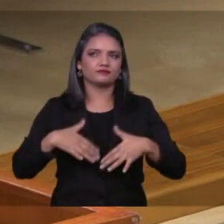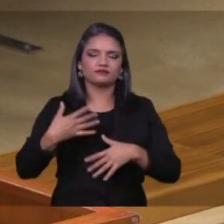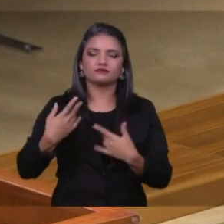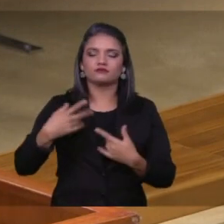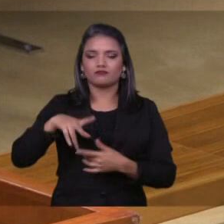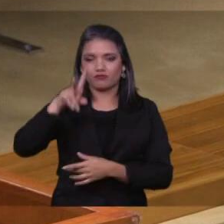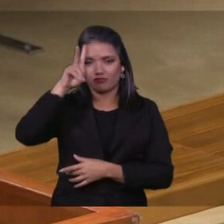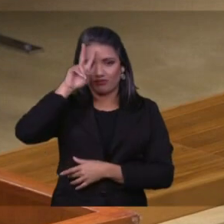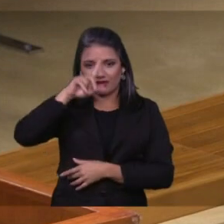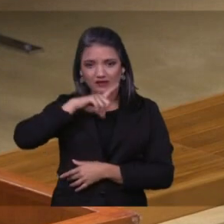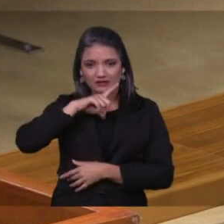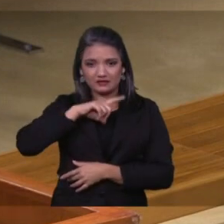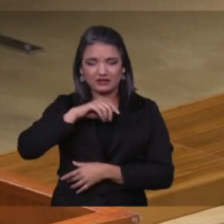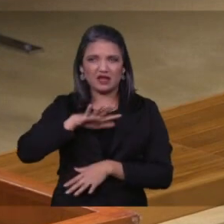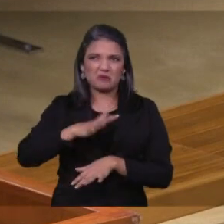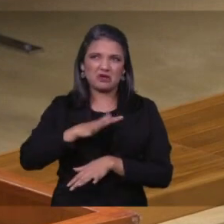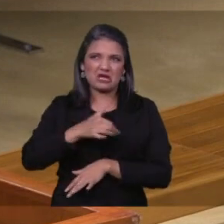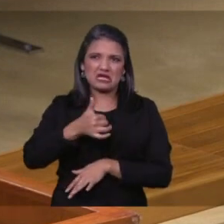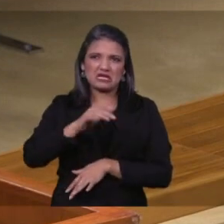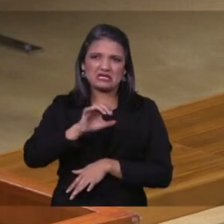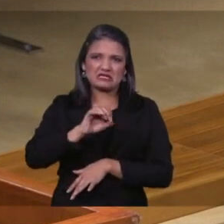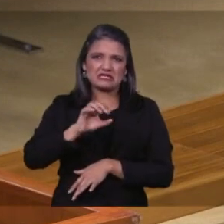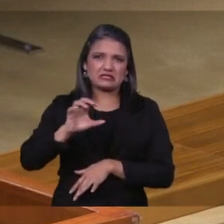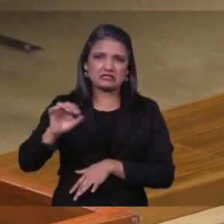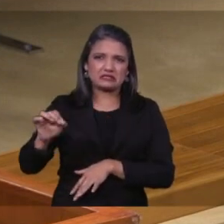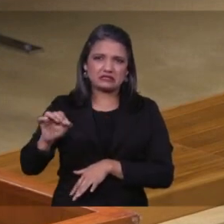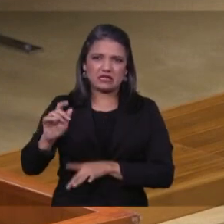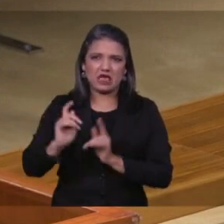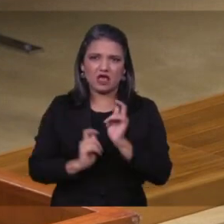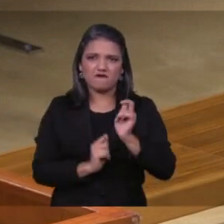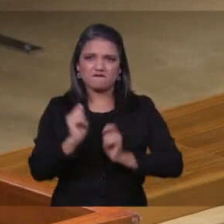de usinas hidrelétricas nessa região,